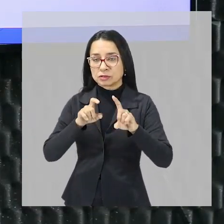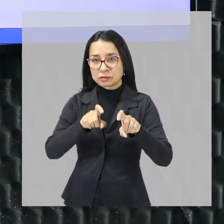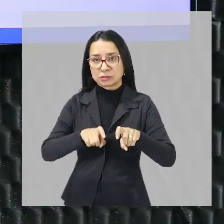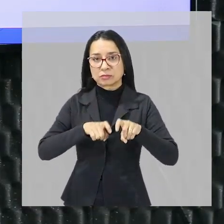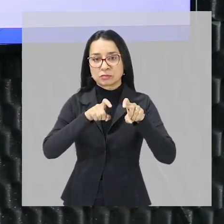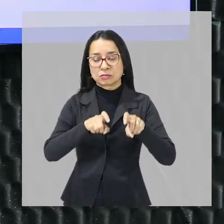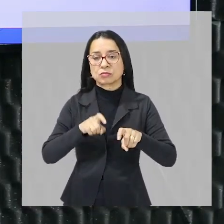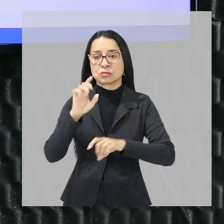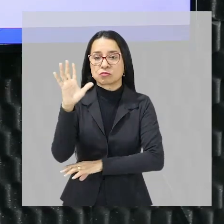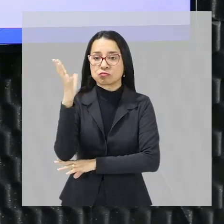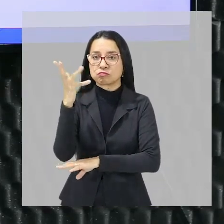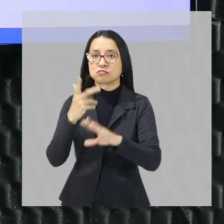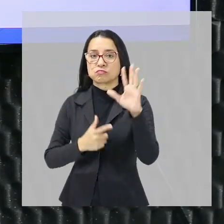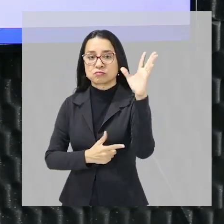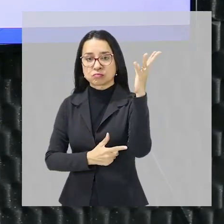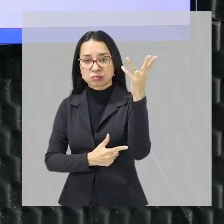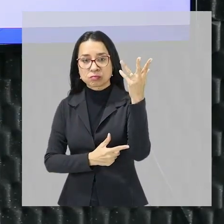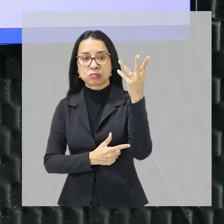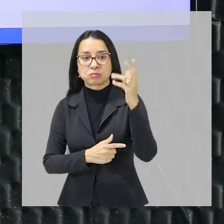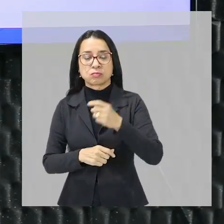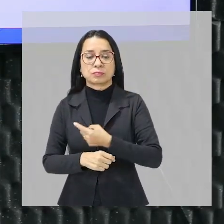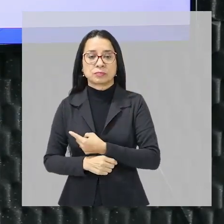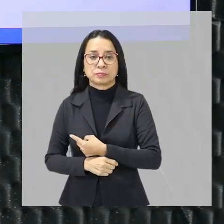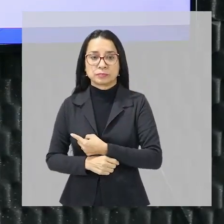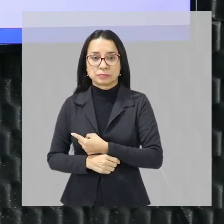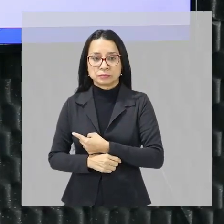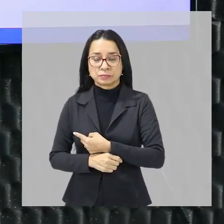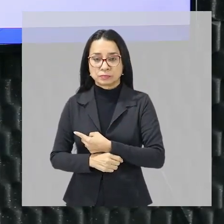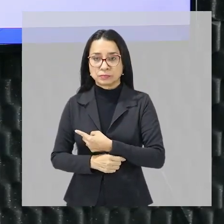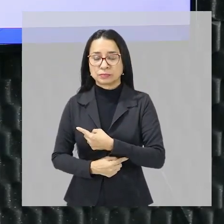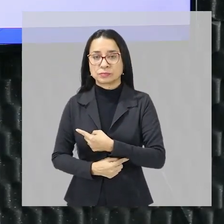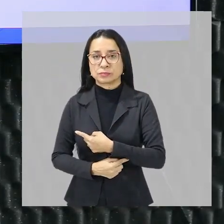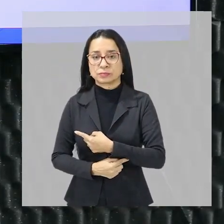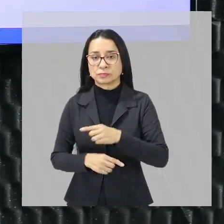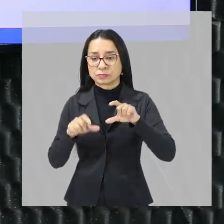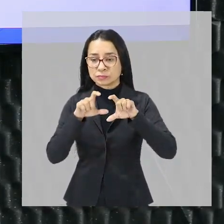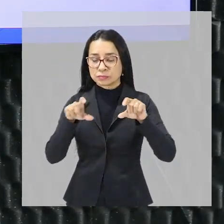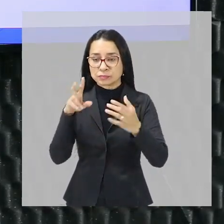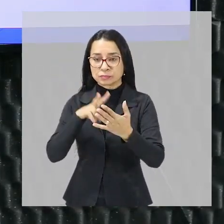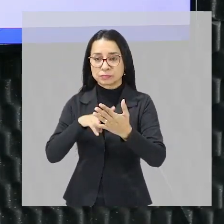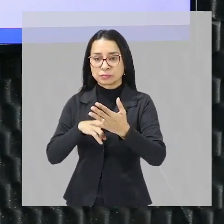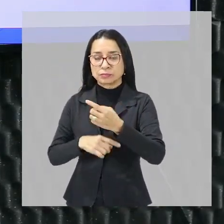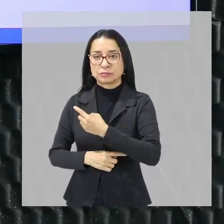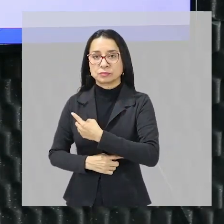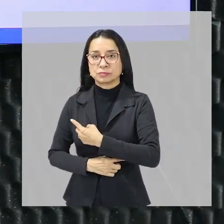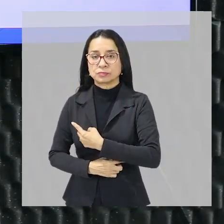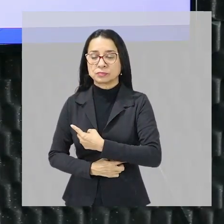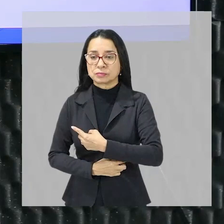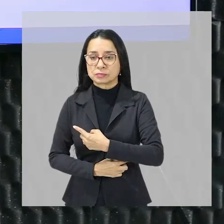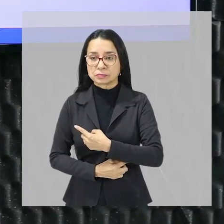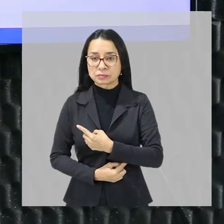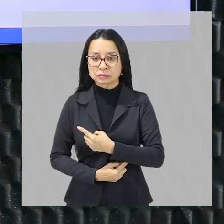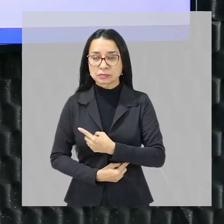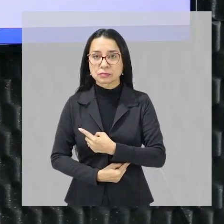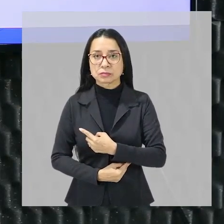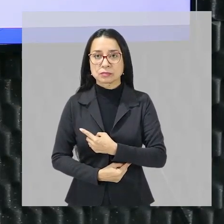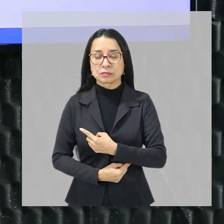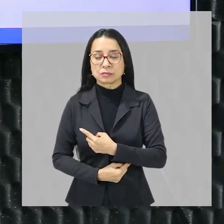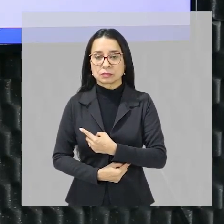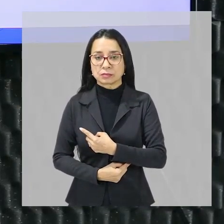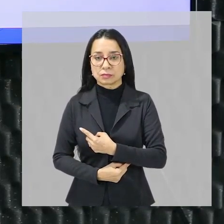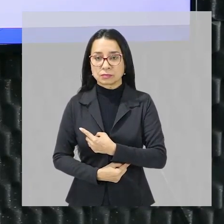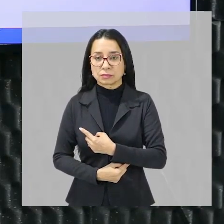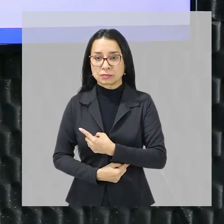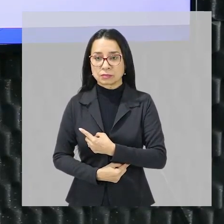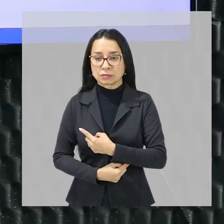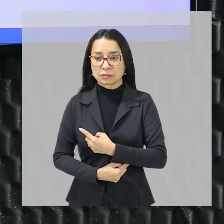camponês ambientalista rejeitou a exploração do petróleo nos contrafortes